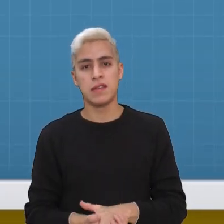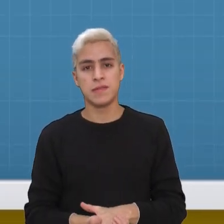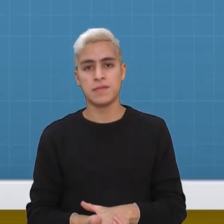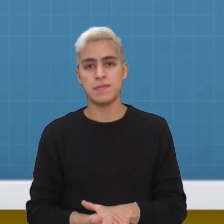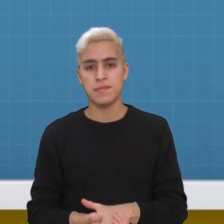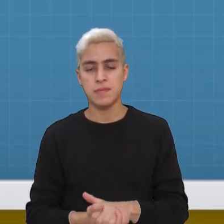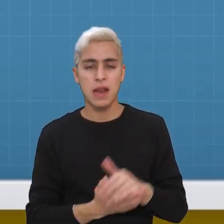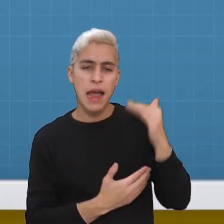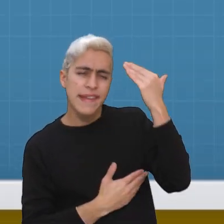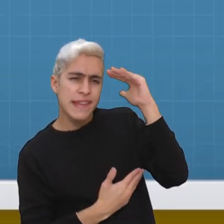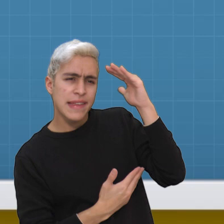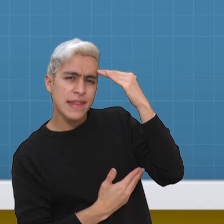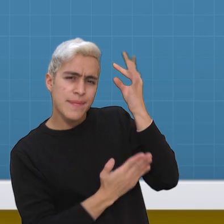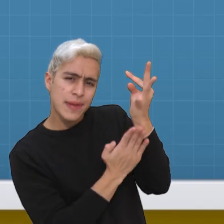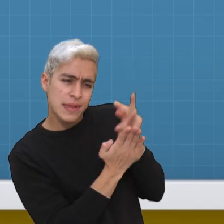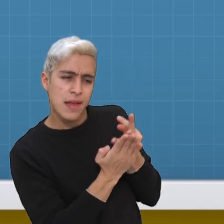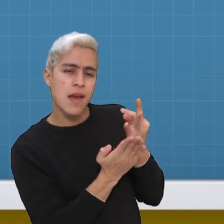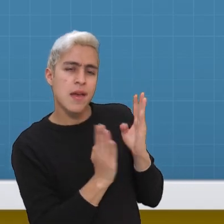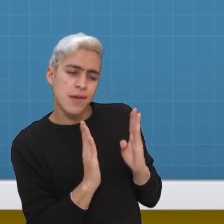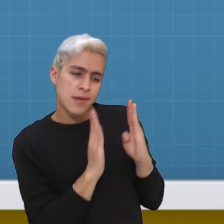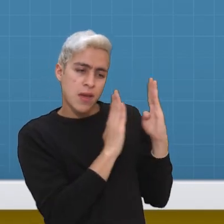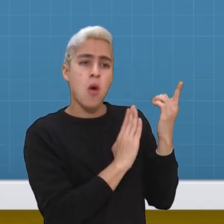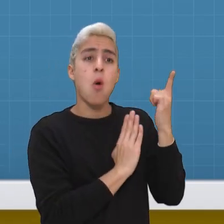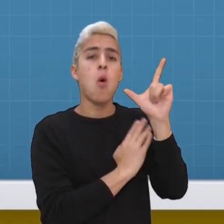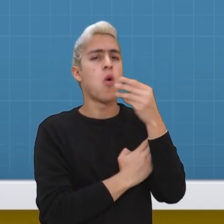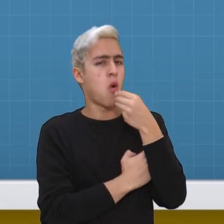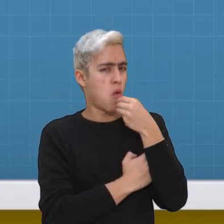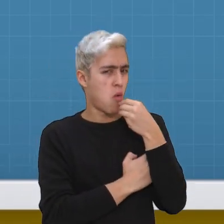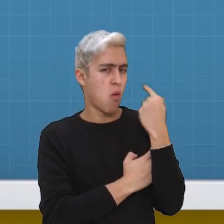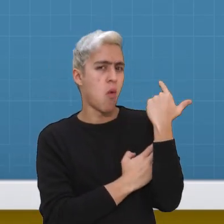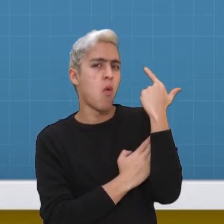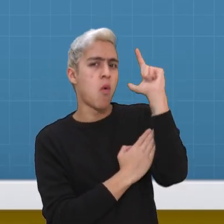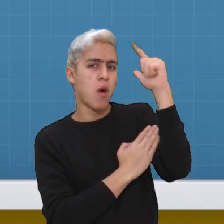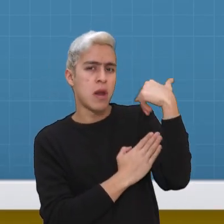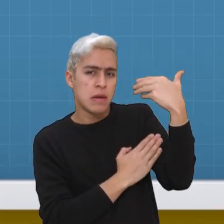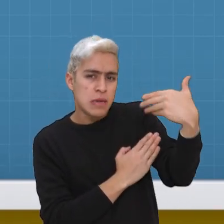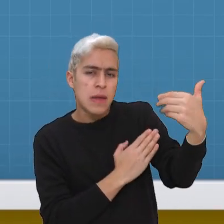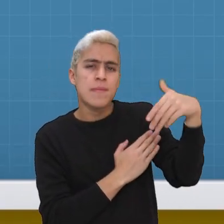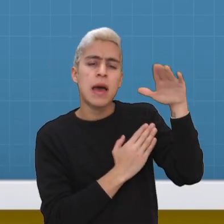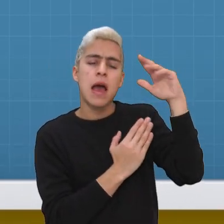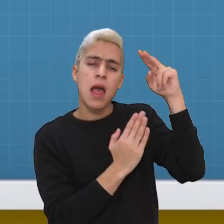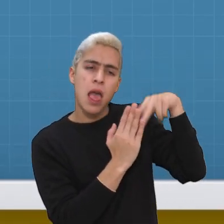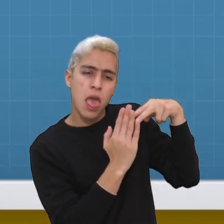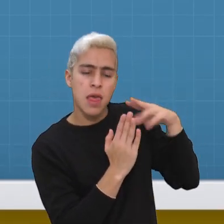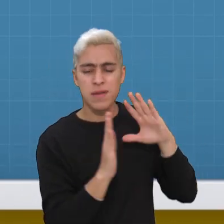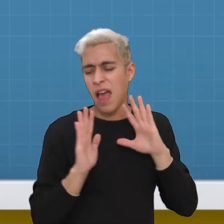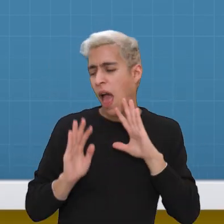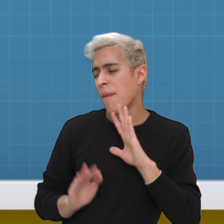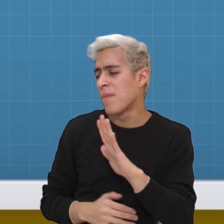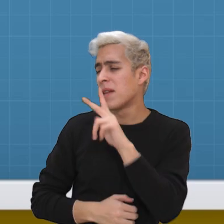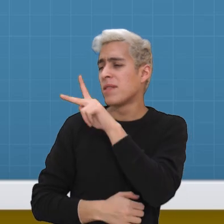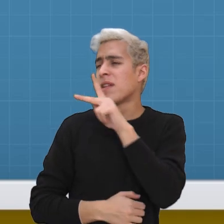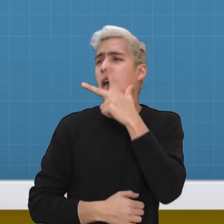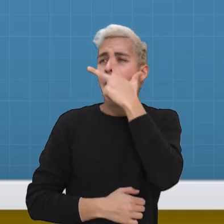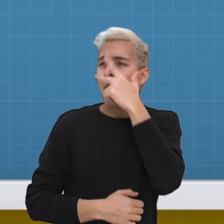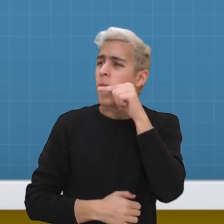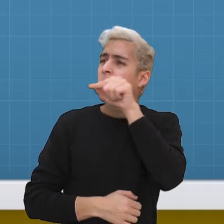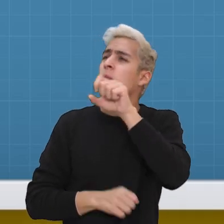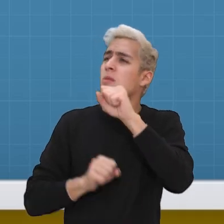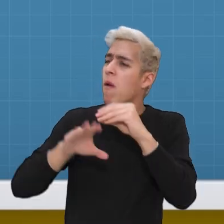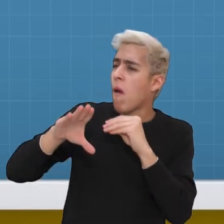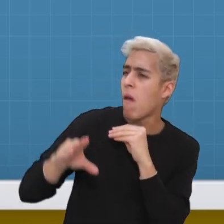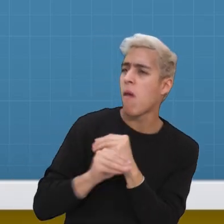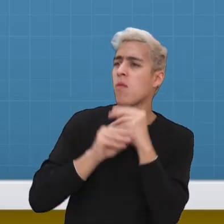Vamos deixar essa interpretação para outra oportunidade, mais interpretação. Ai, professora, mas eu acho que você podia